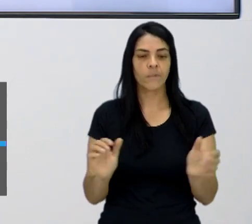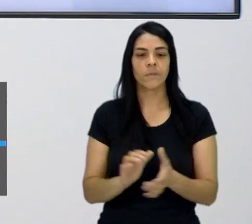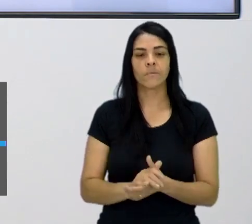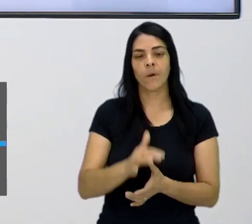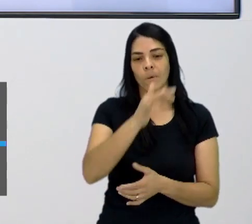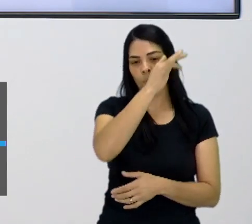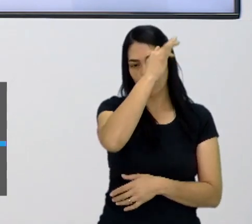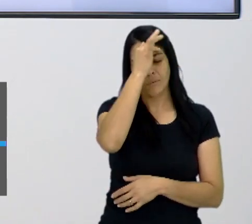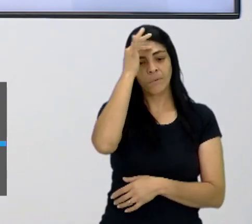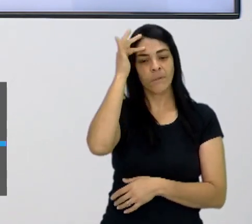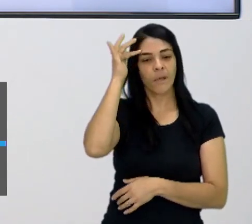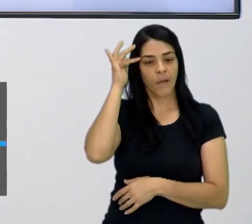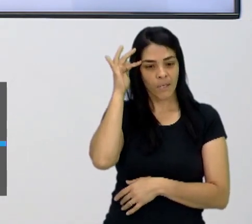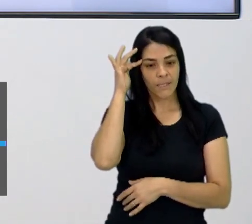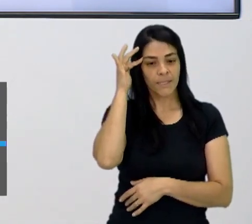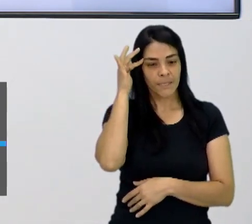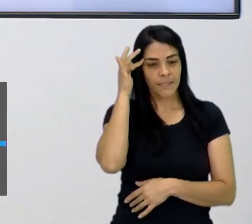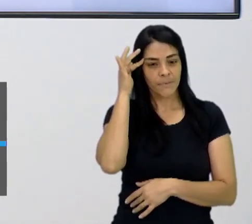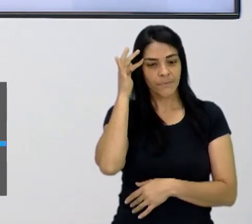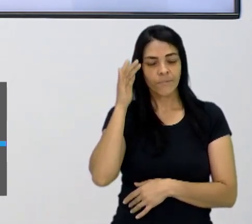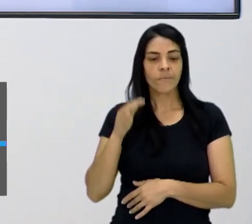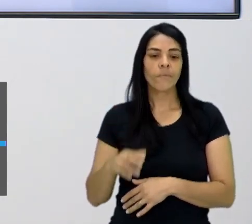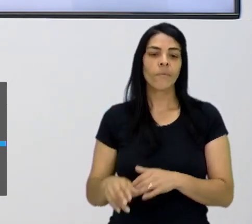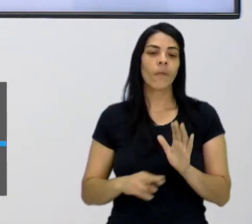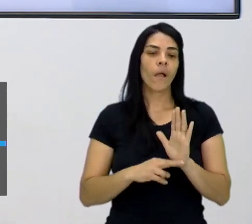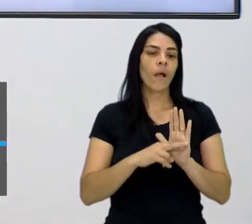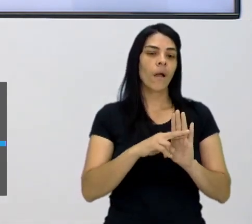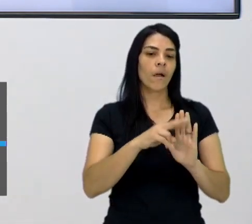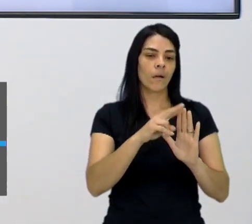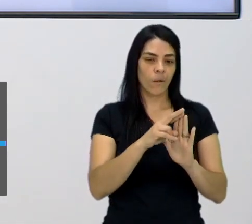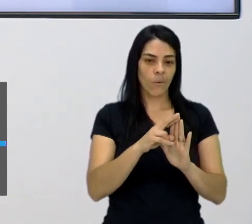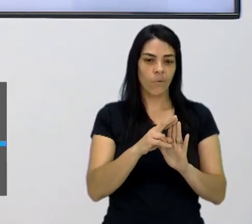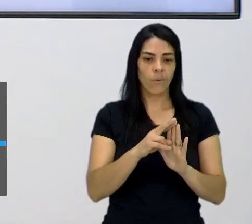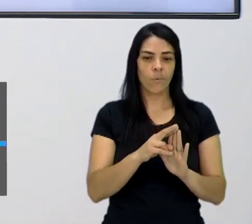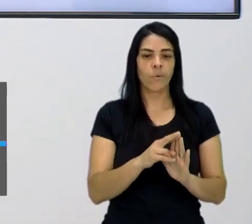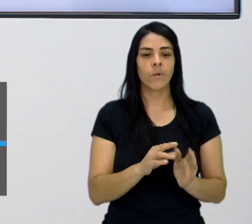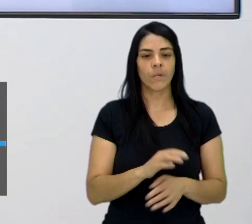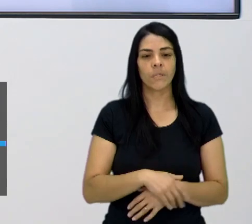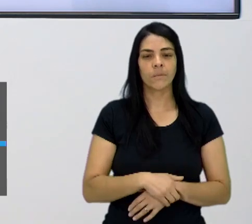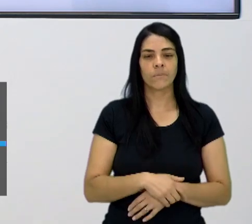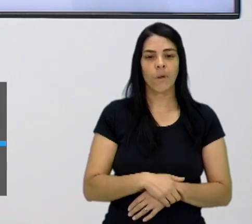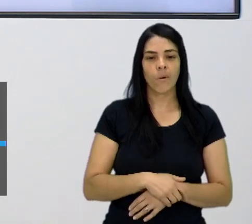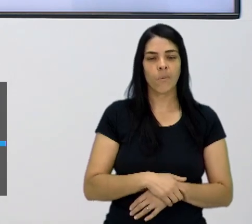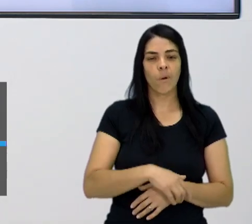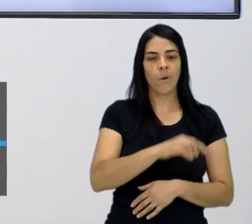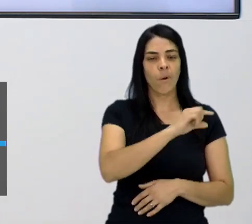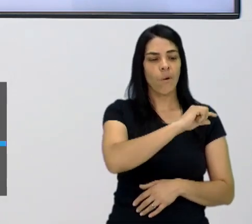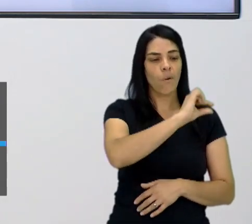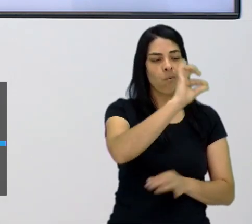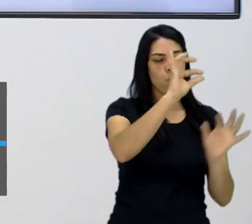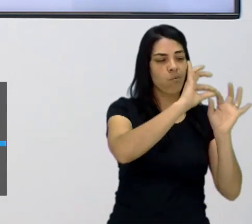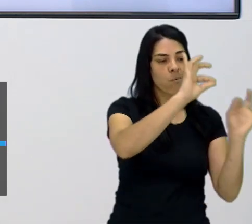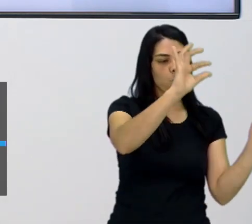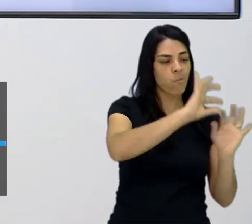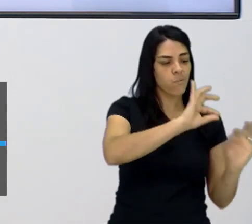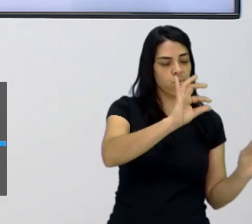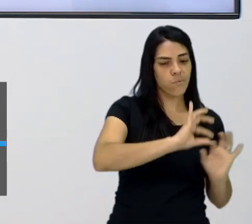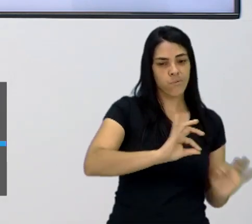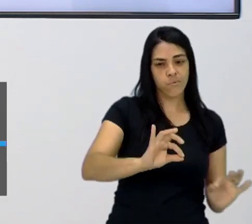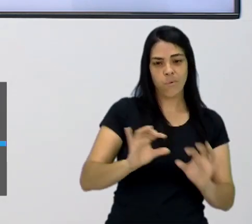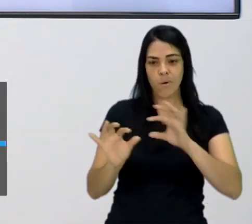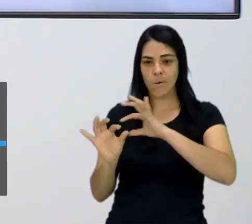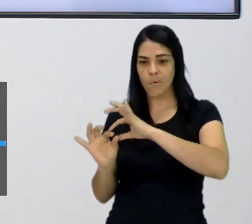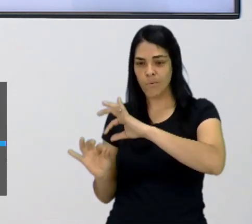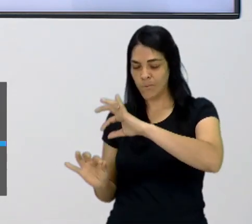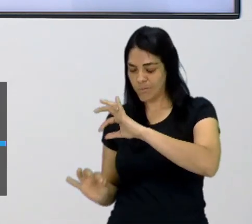fala que quando você tem retas paralelas cortadas por 2 transversais, a gente vai ter segmentos